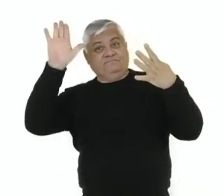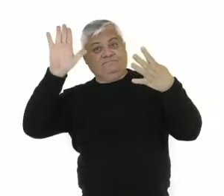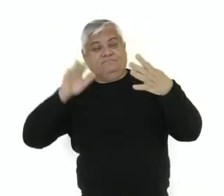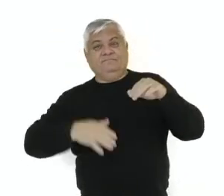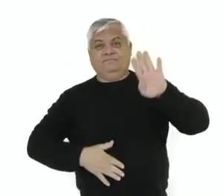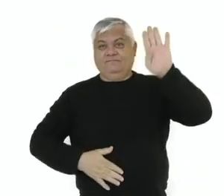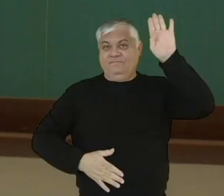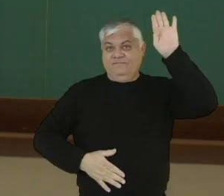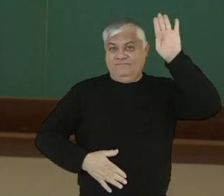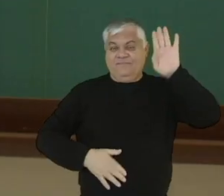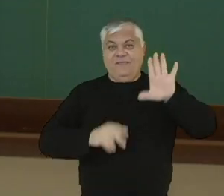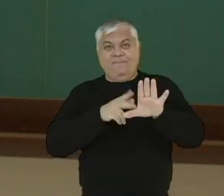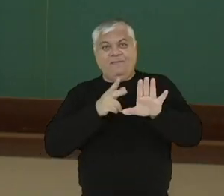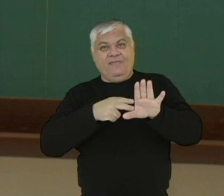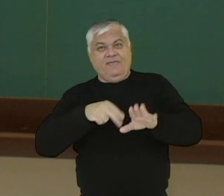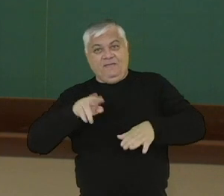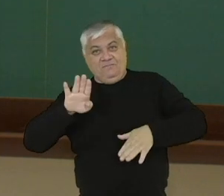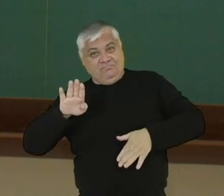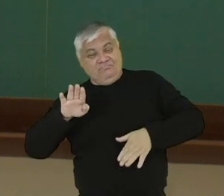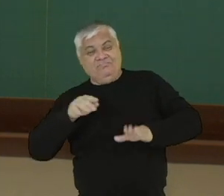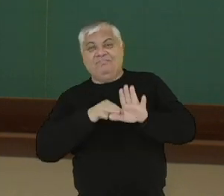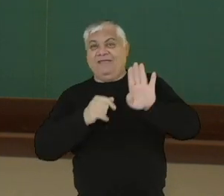esquerda, pé direito e pé esquerdo.